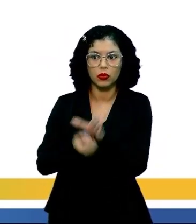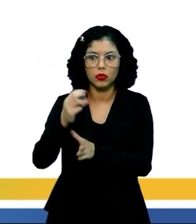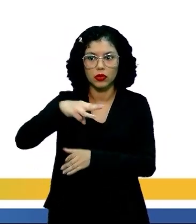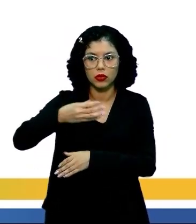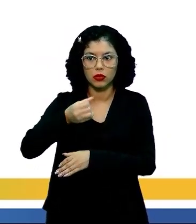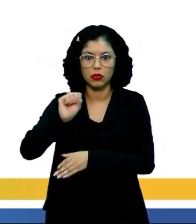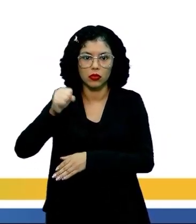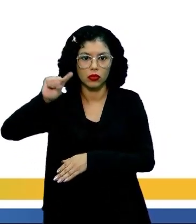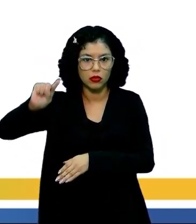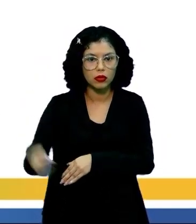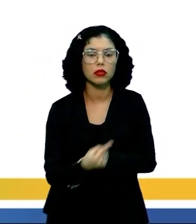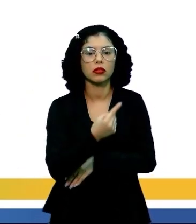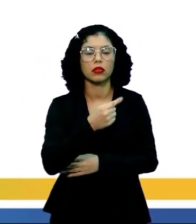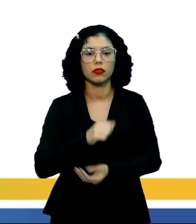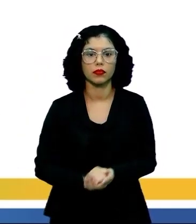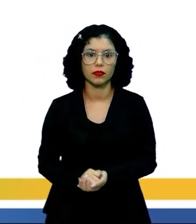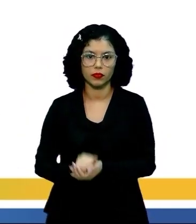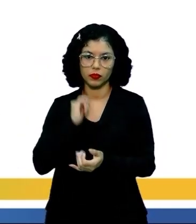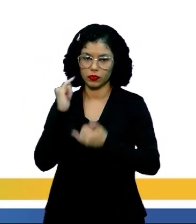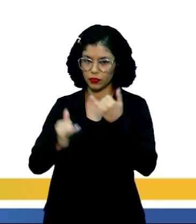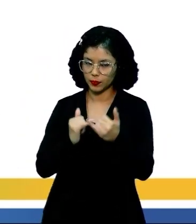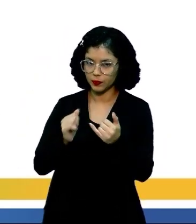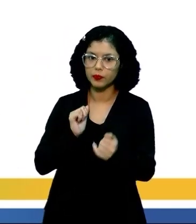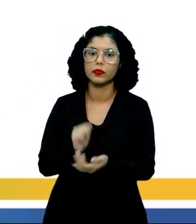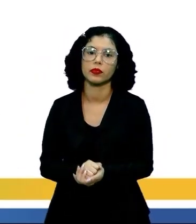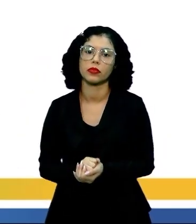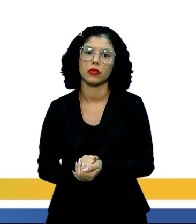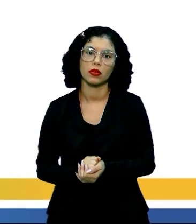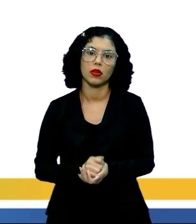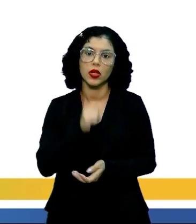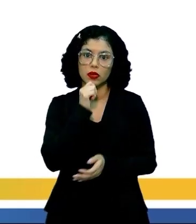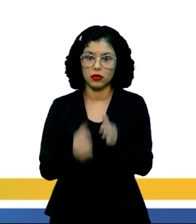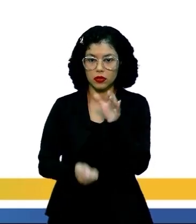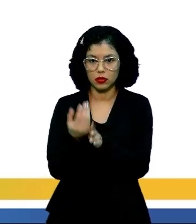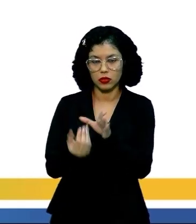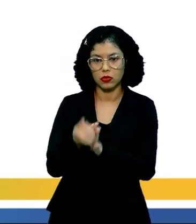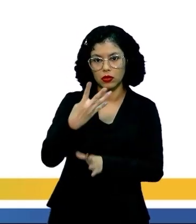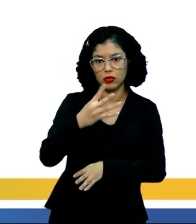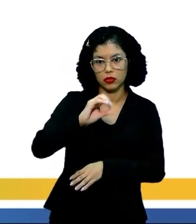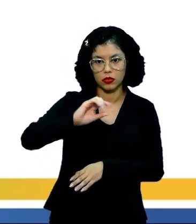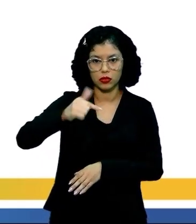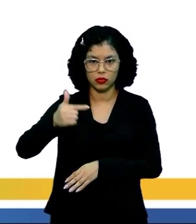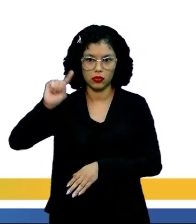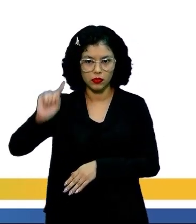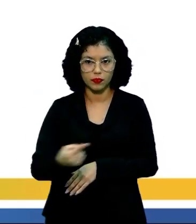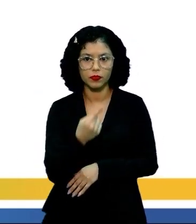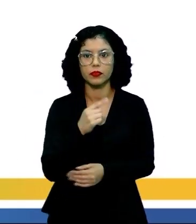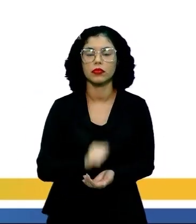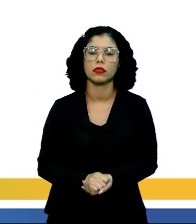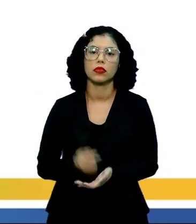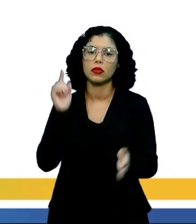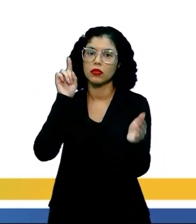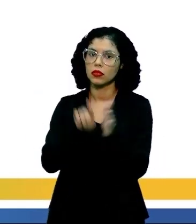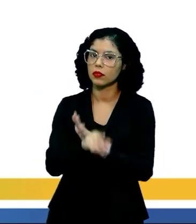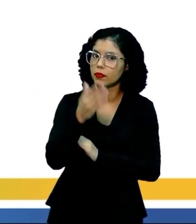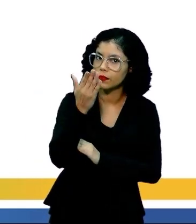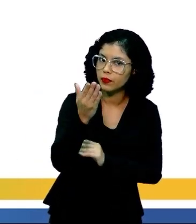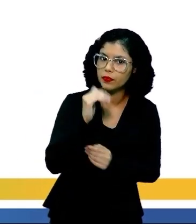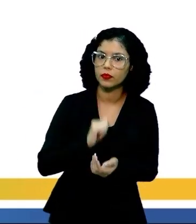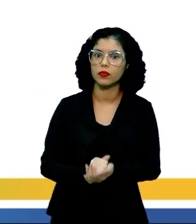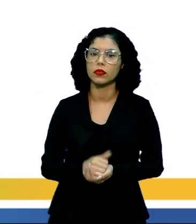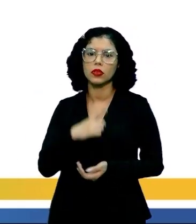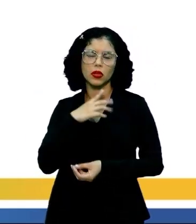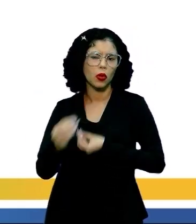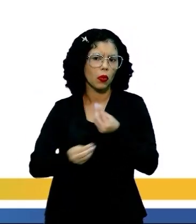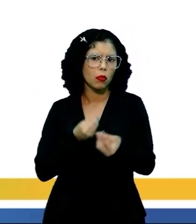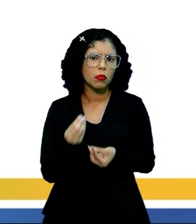era 380.000 brinquedos e foram produzidos 402.000. Eu pergunto para você, dá para